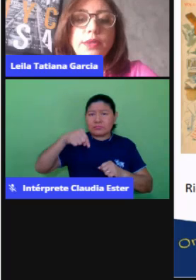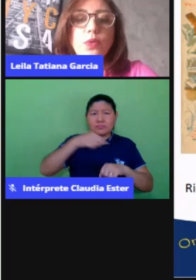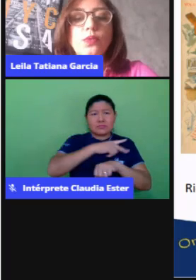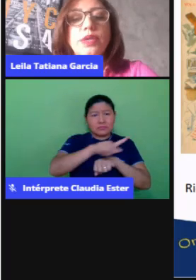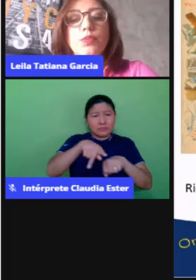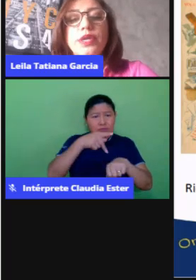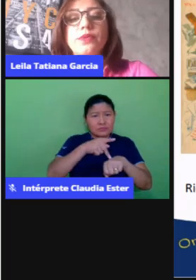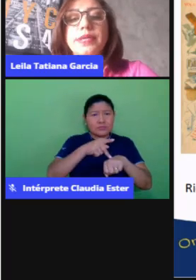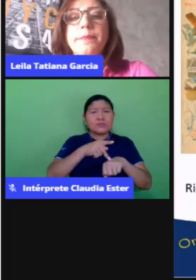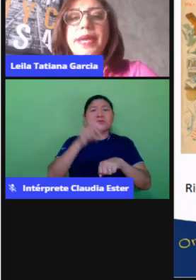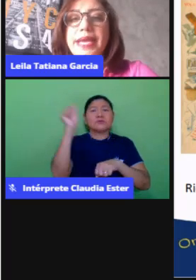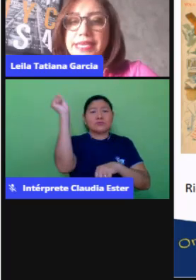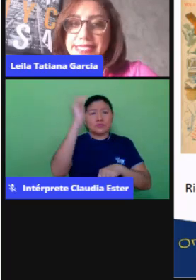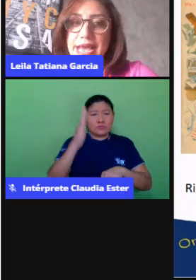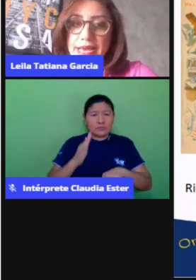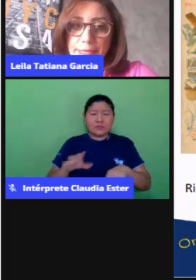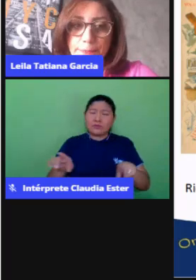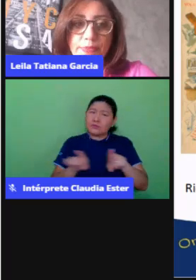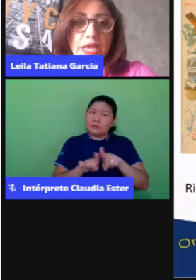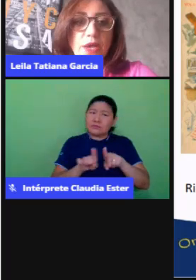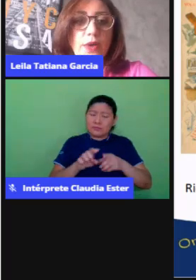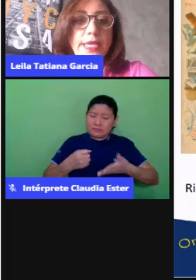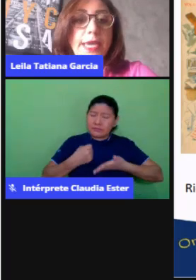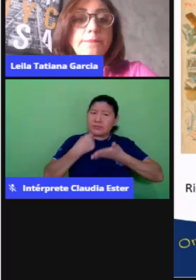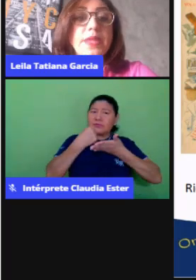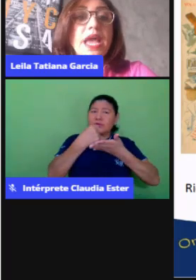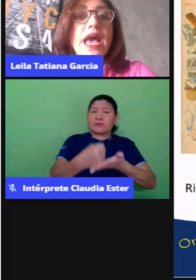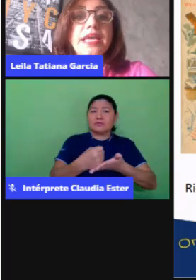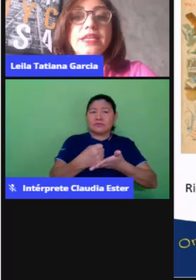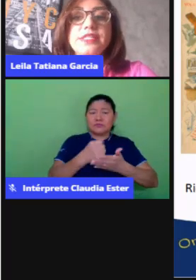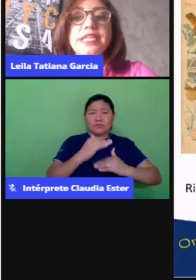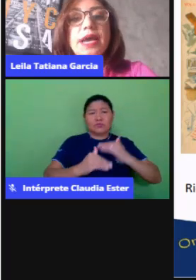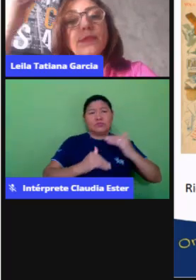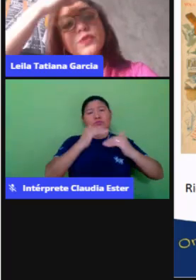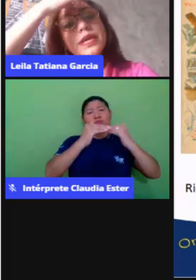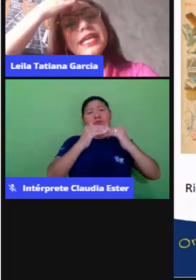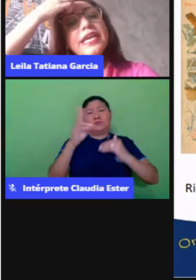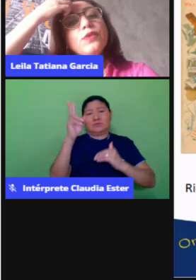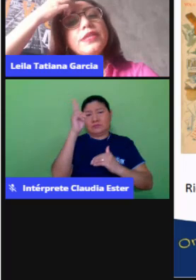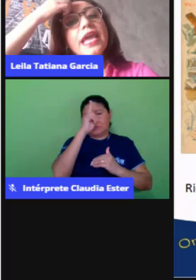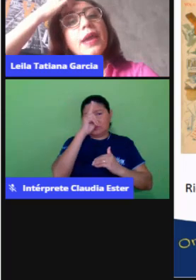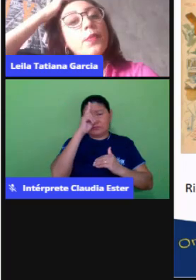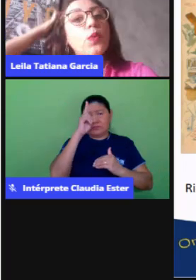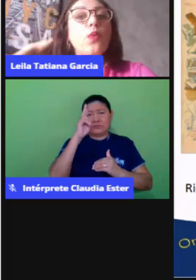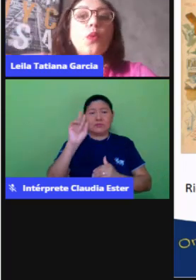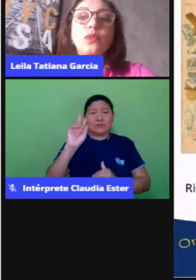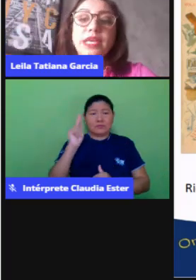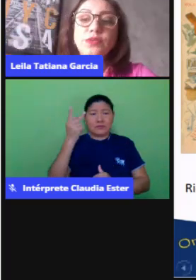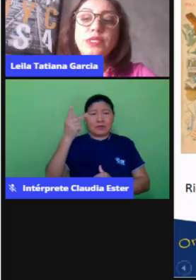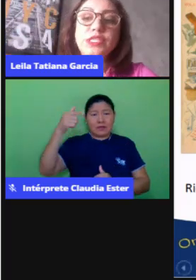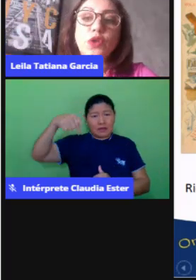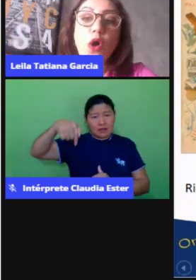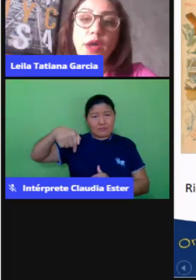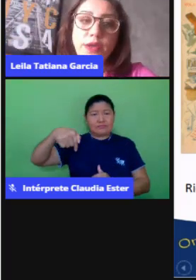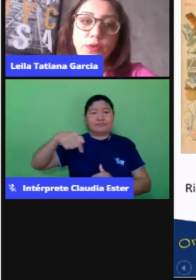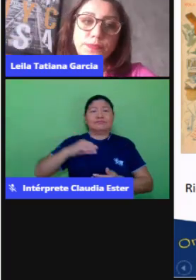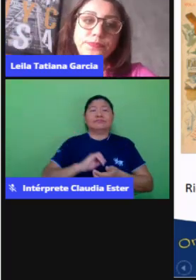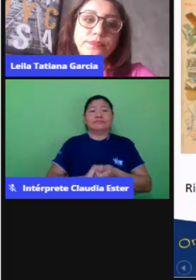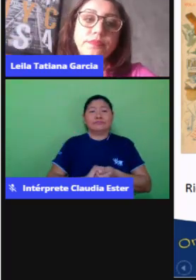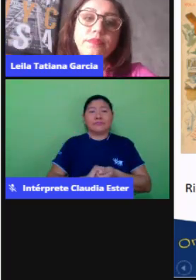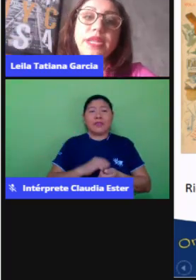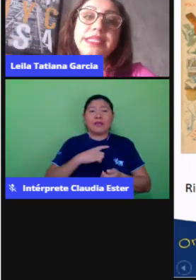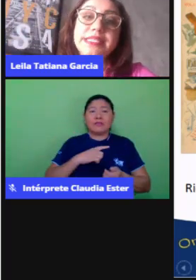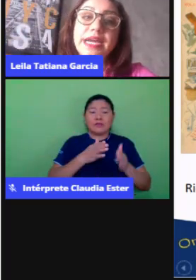que muito contribuíram também nessa área, ok? Aqui nós temos uma linha do tempo com contexto